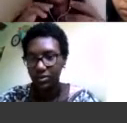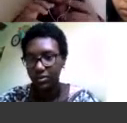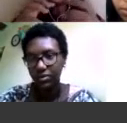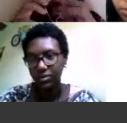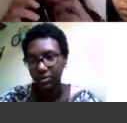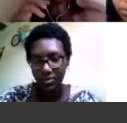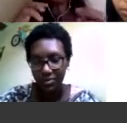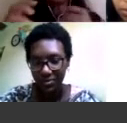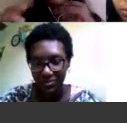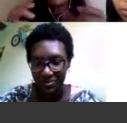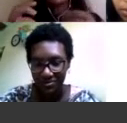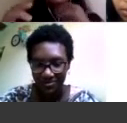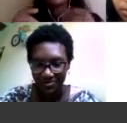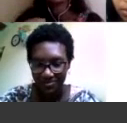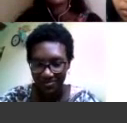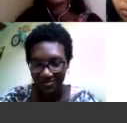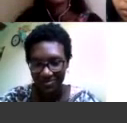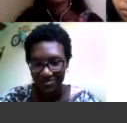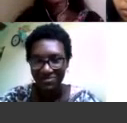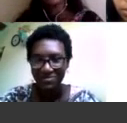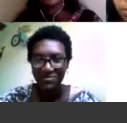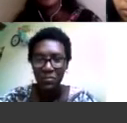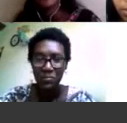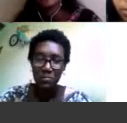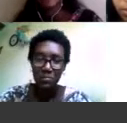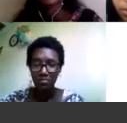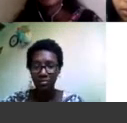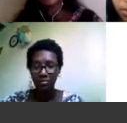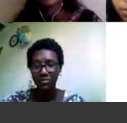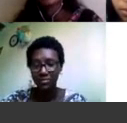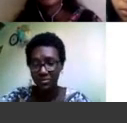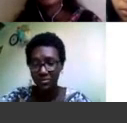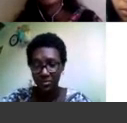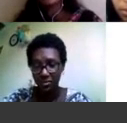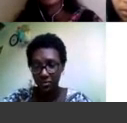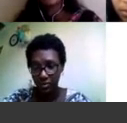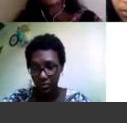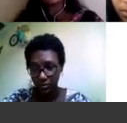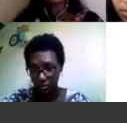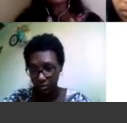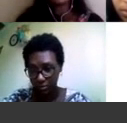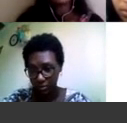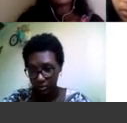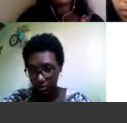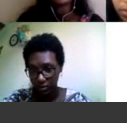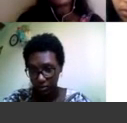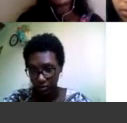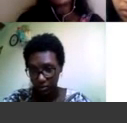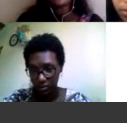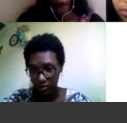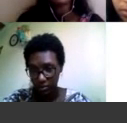ter esse movimento, né, de afetação, não só para lidarmos com a educação, mas também para a gente poder